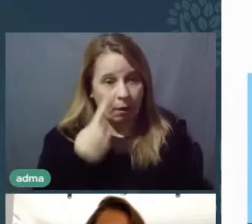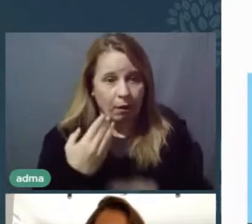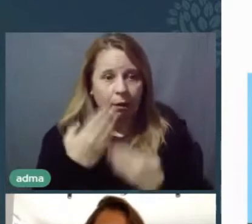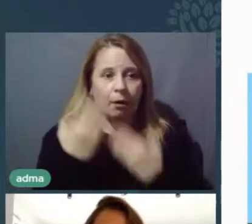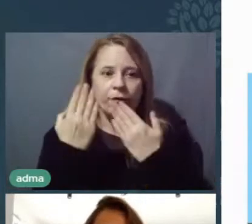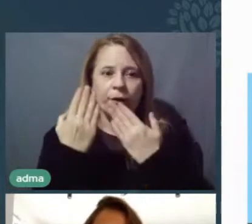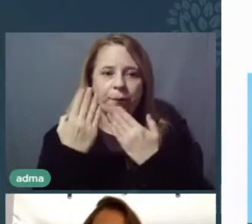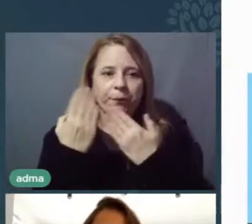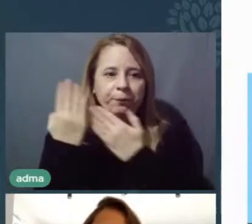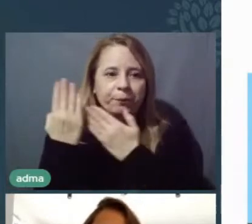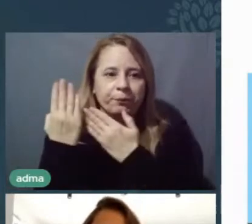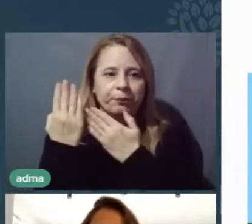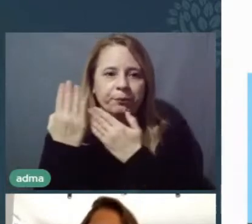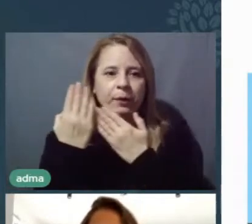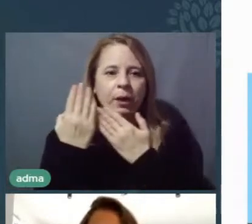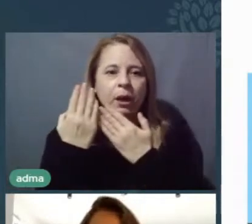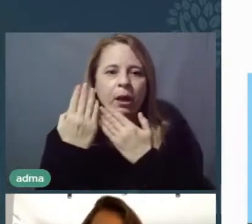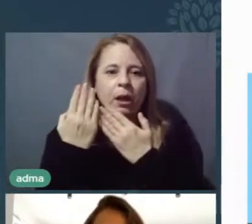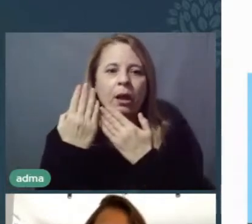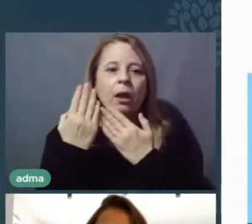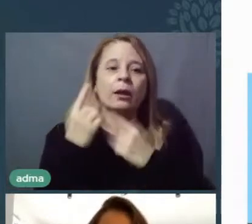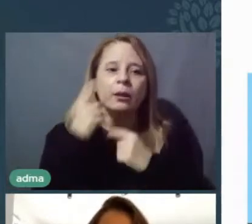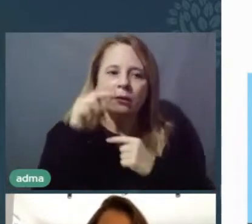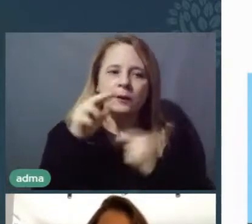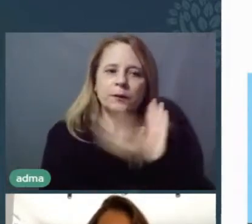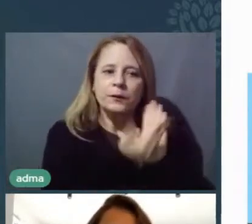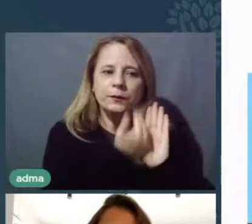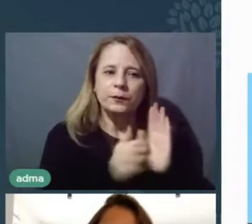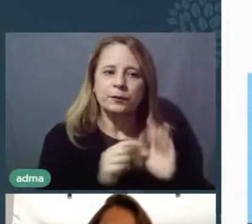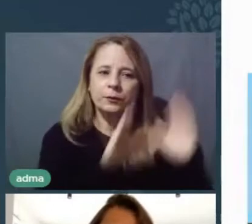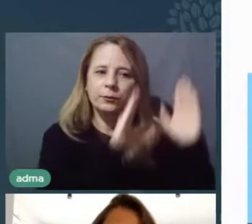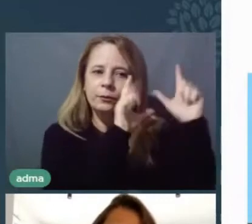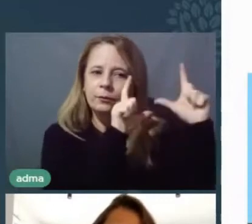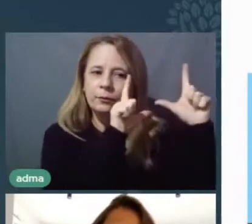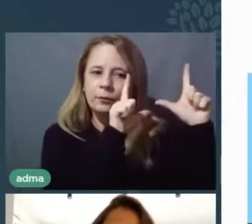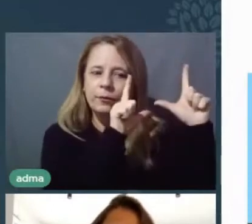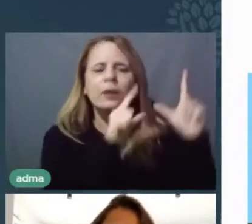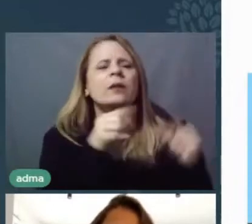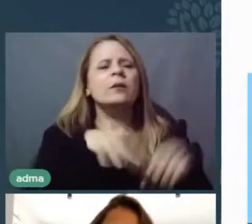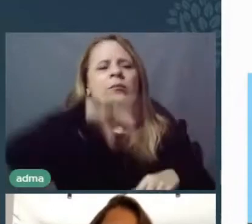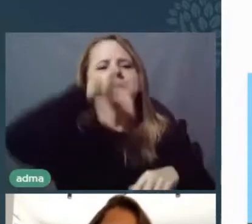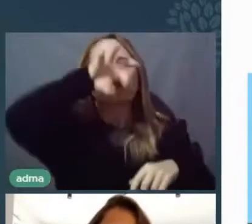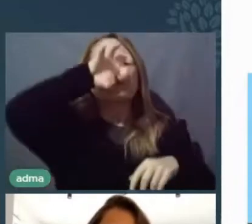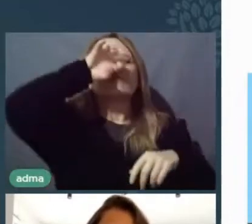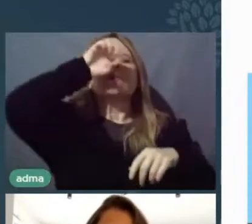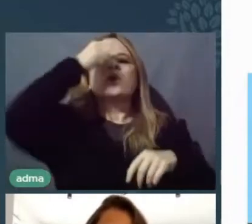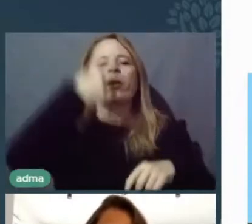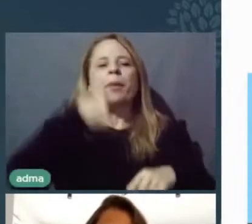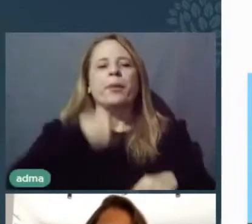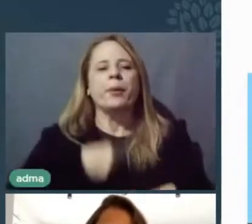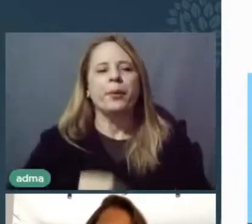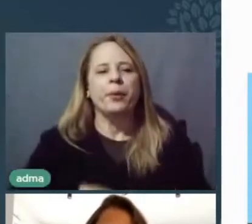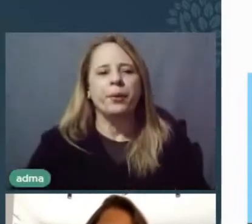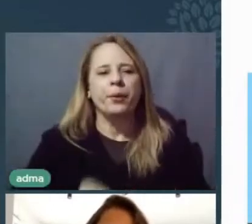calibre bastante interessante para o ar entrar e sair, o que é ideal. Então, a nossa